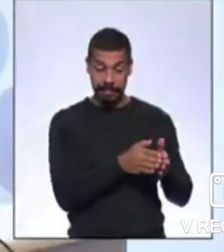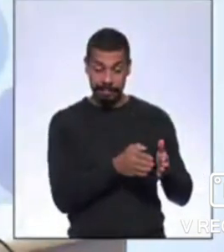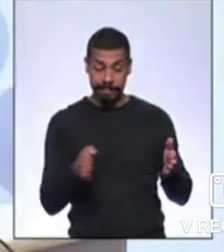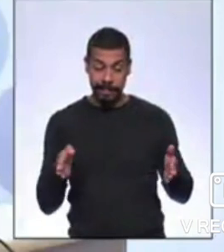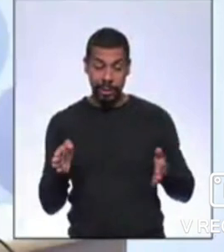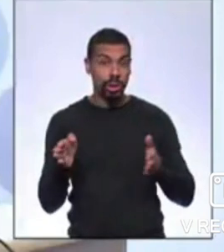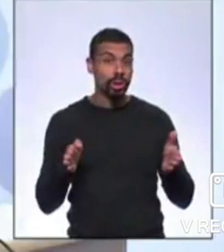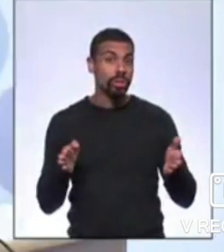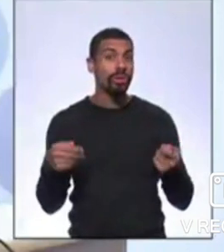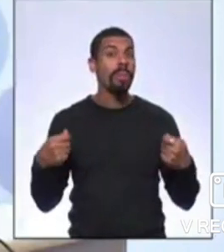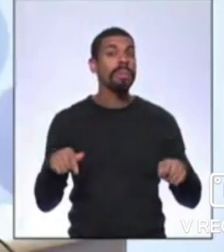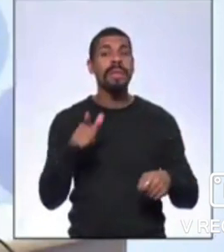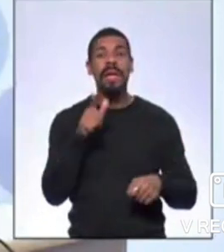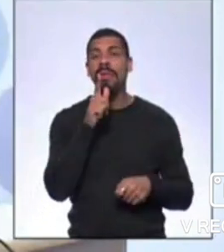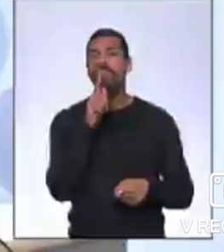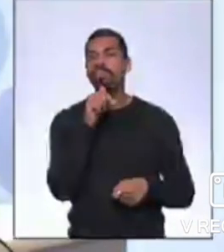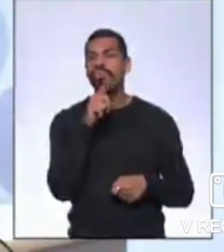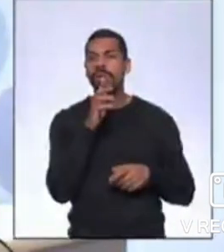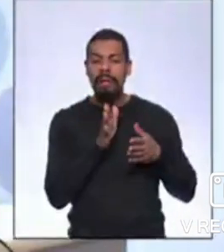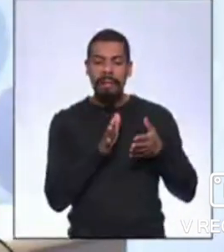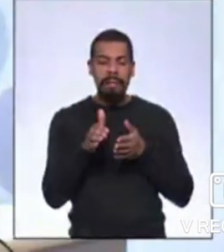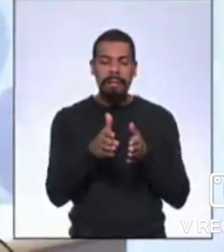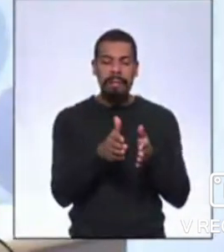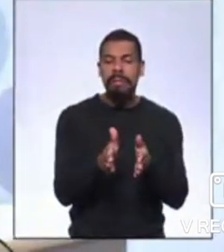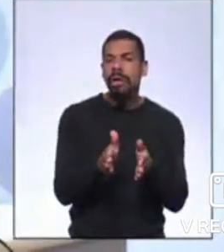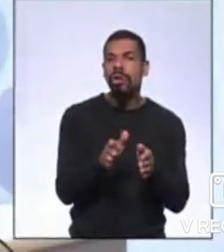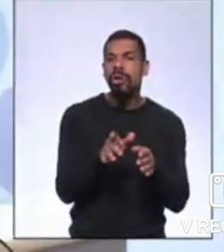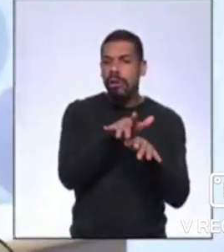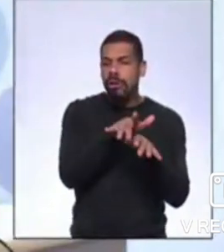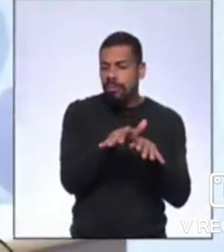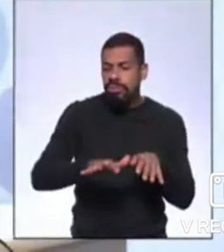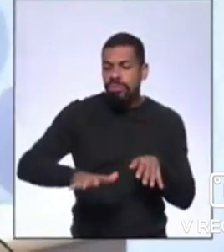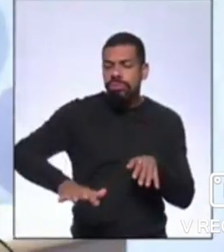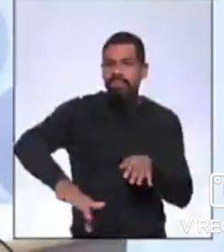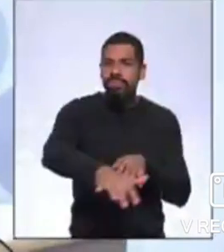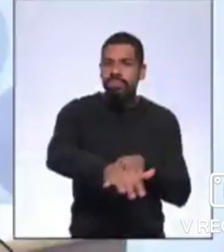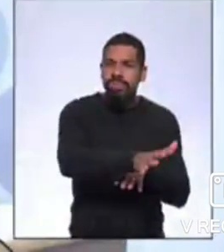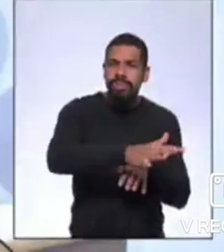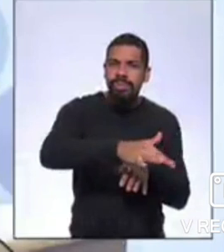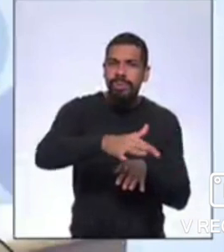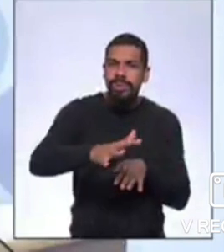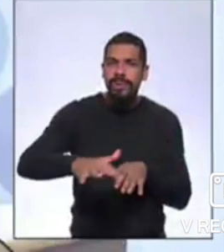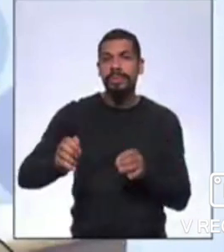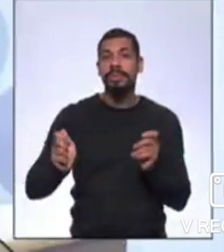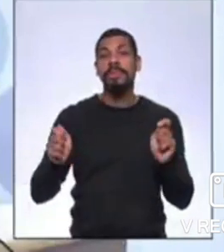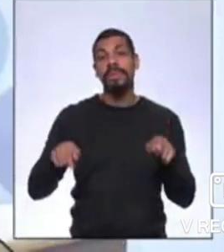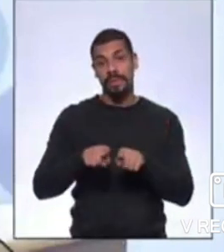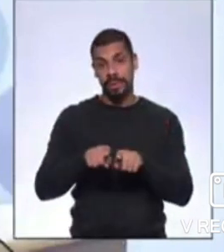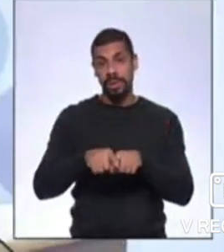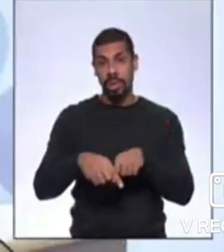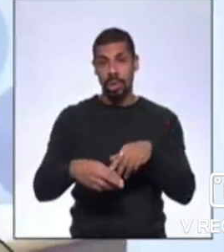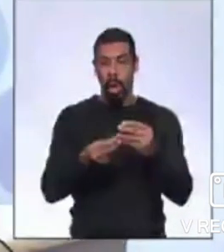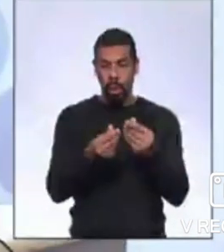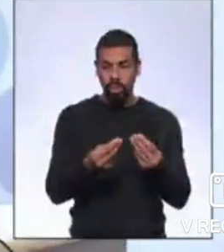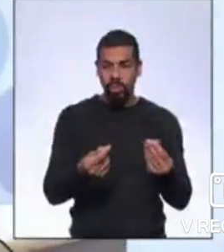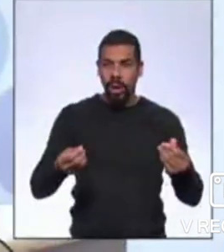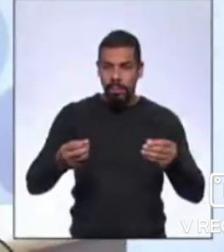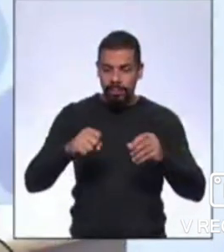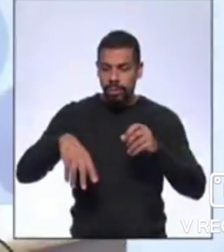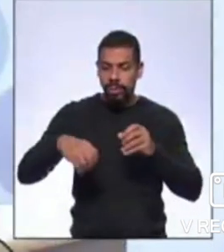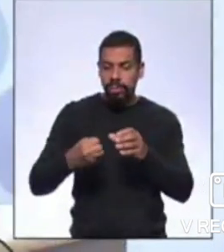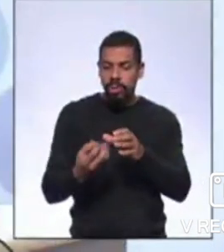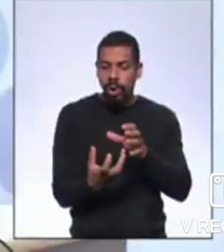um rio que forneça ali um ciclo regular que vai promover a fertilidade do solo e tudo